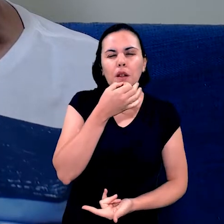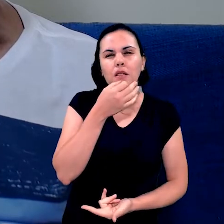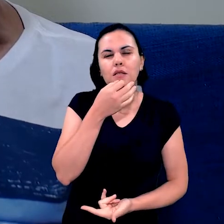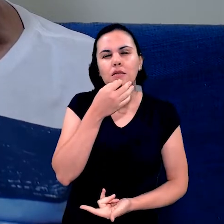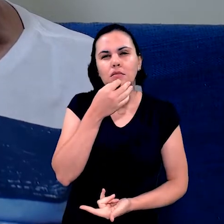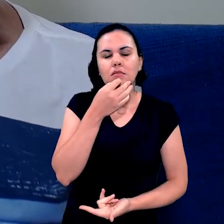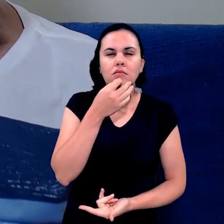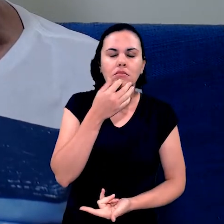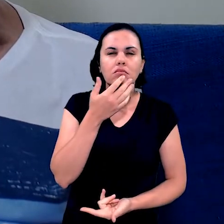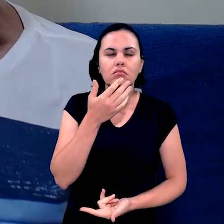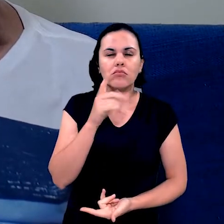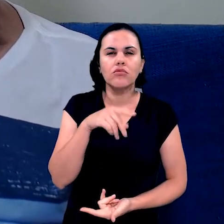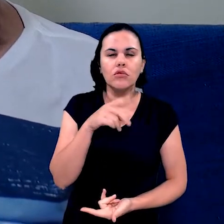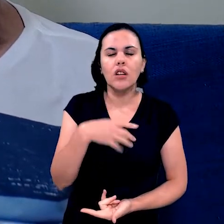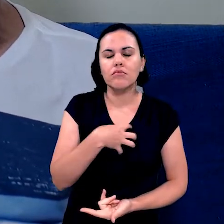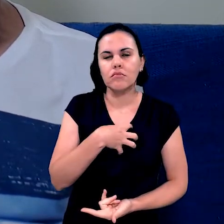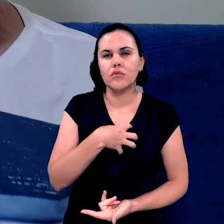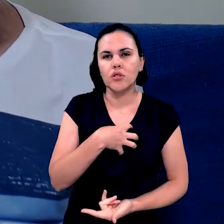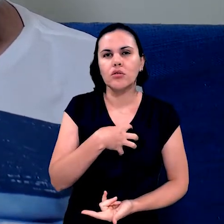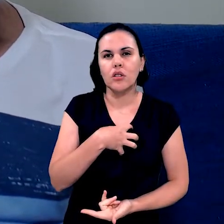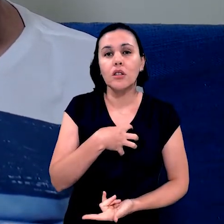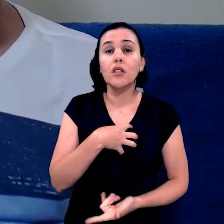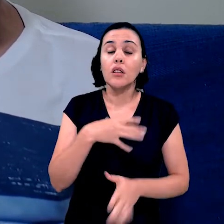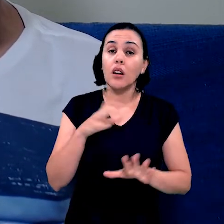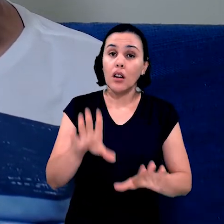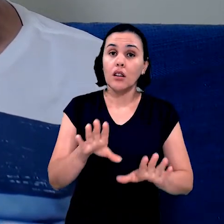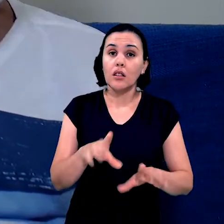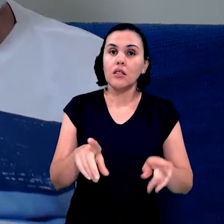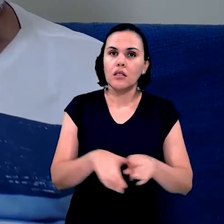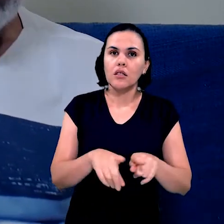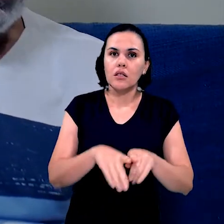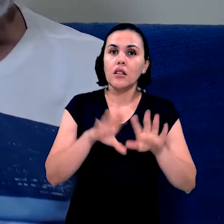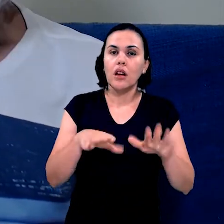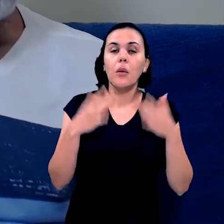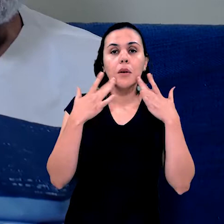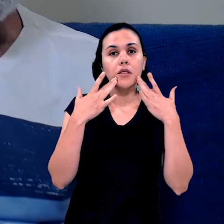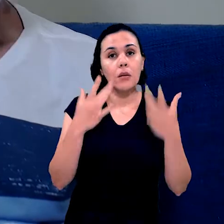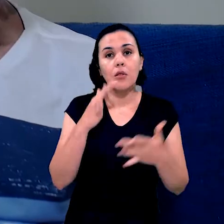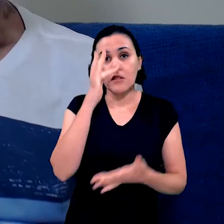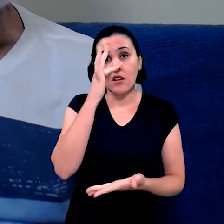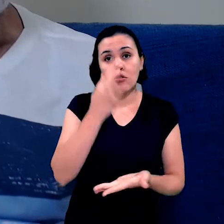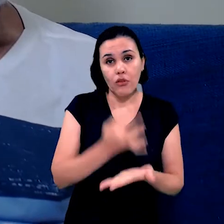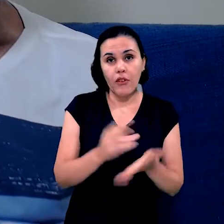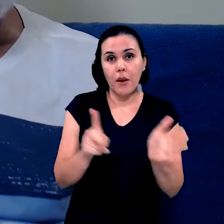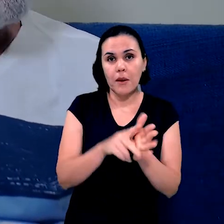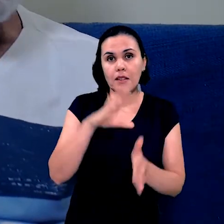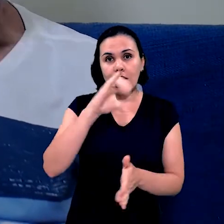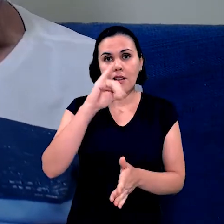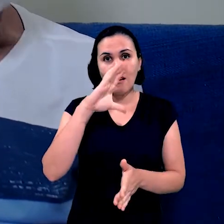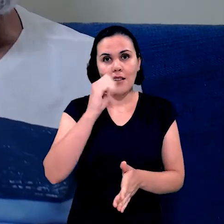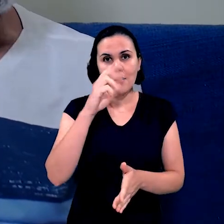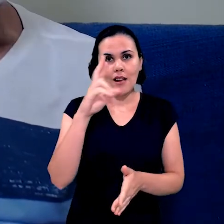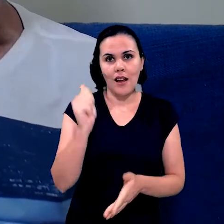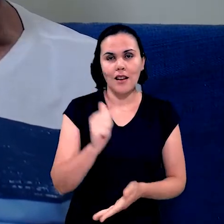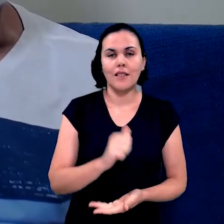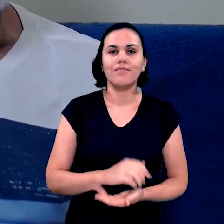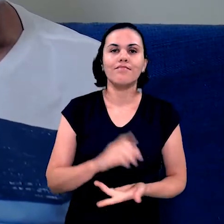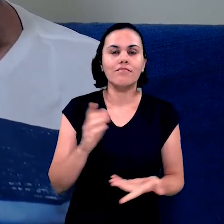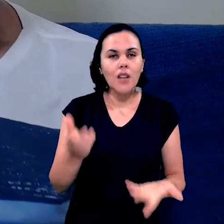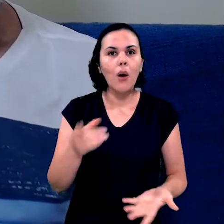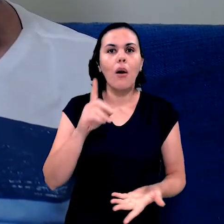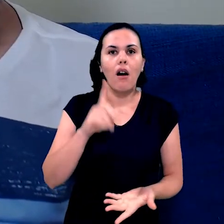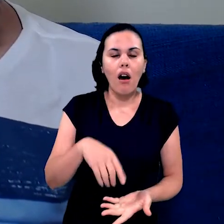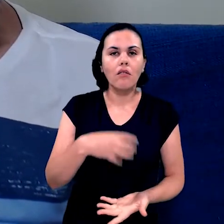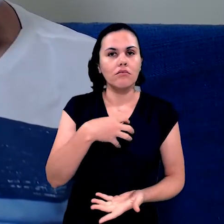eu acho isso muito tocante, né? E é uma demonstração de fé do povo caiçara, não resta